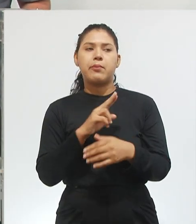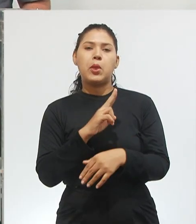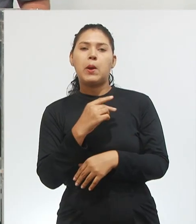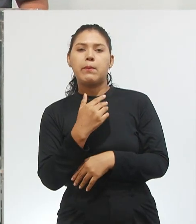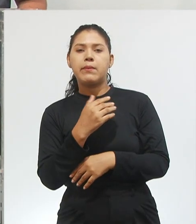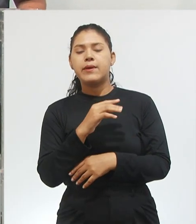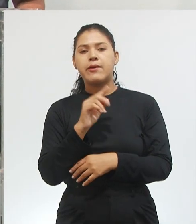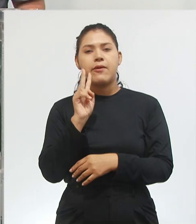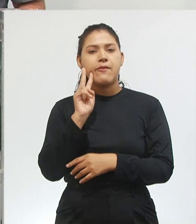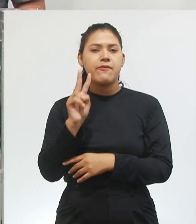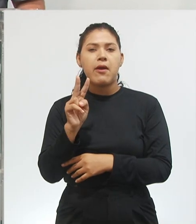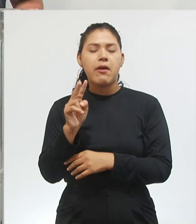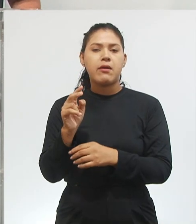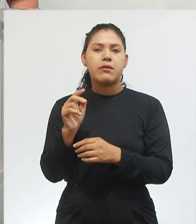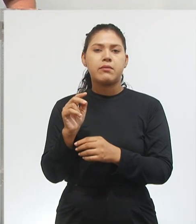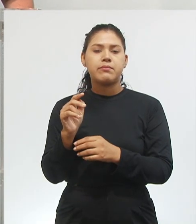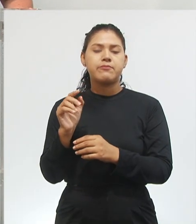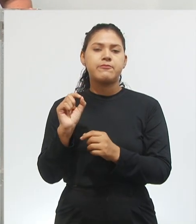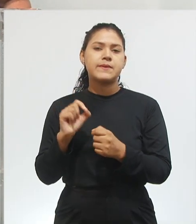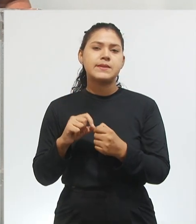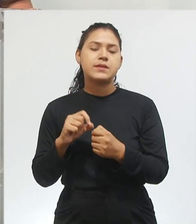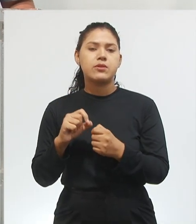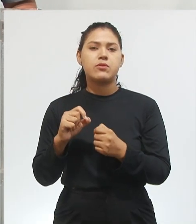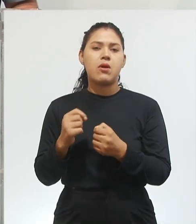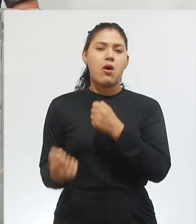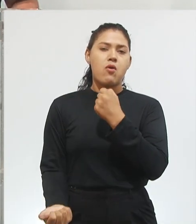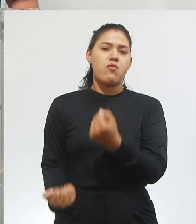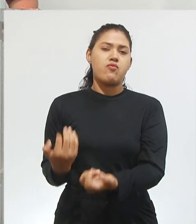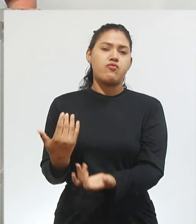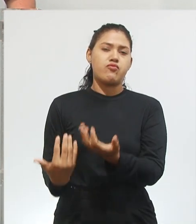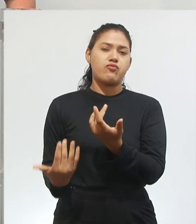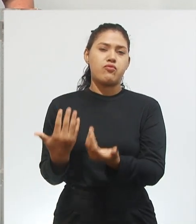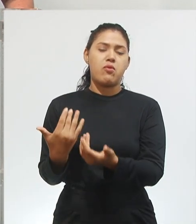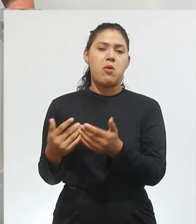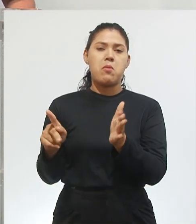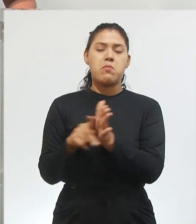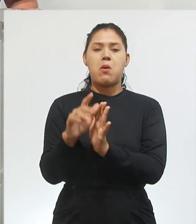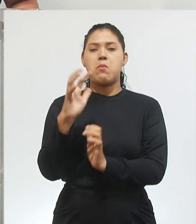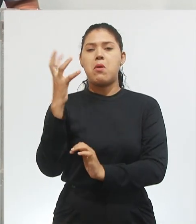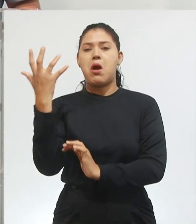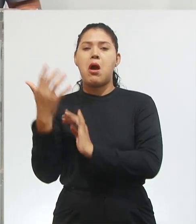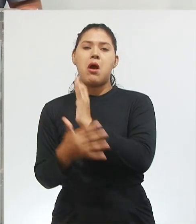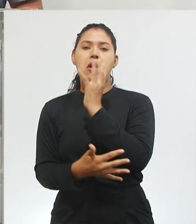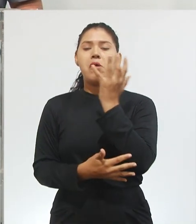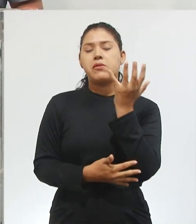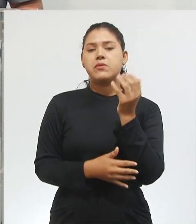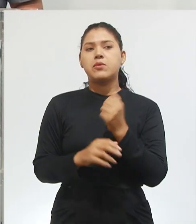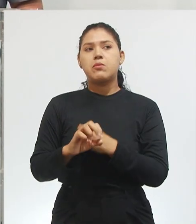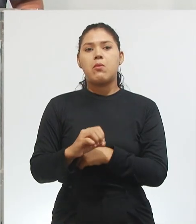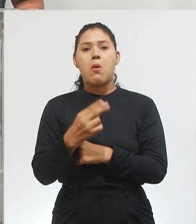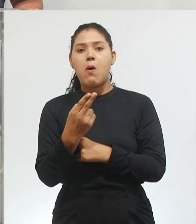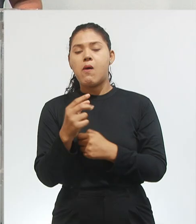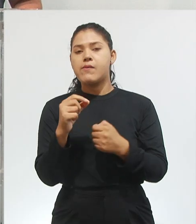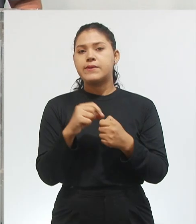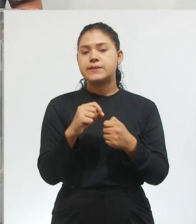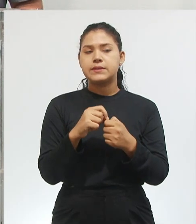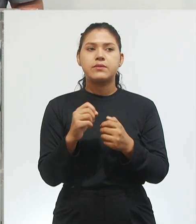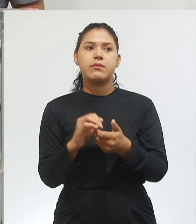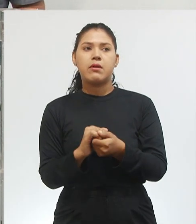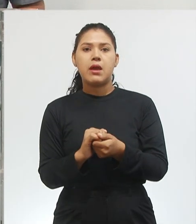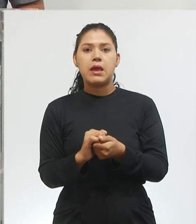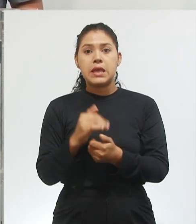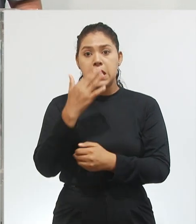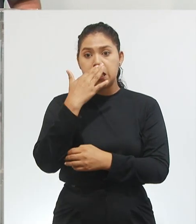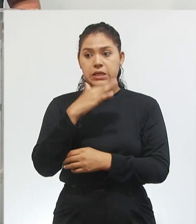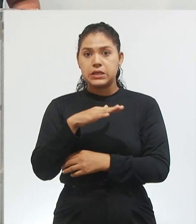é vista é flagrada né tacando fogo no meio ambiente é flagrada é utilizando crianças